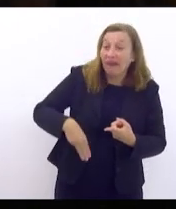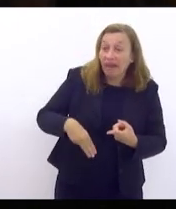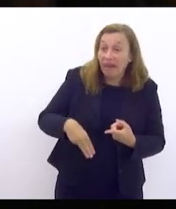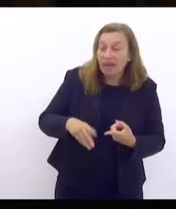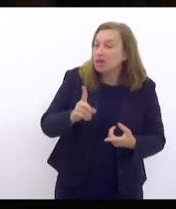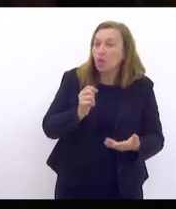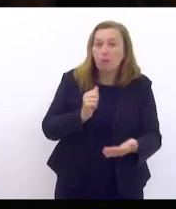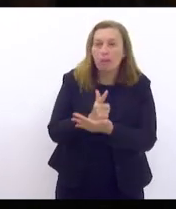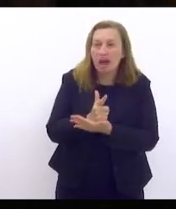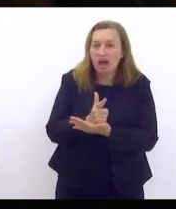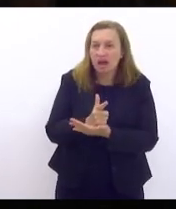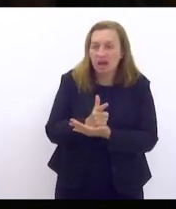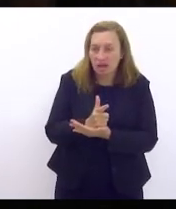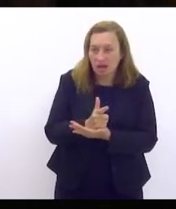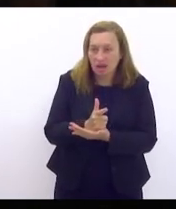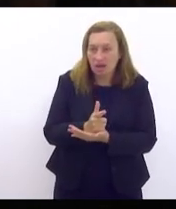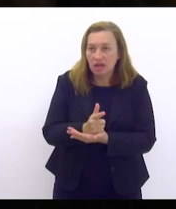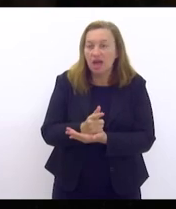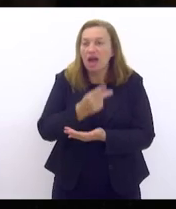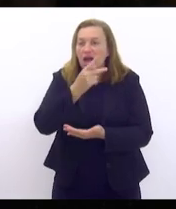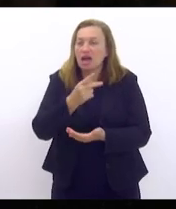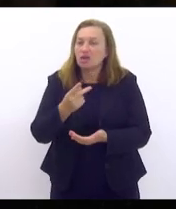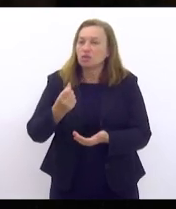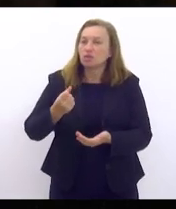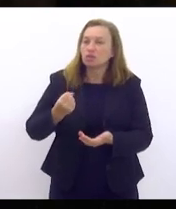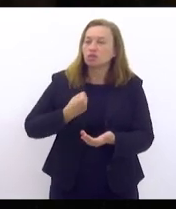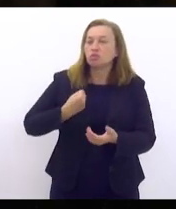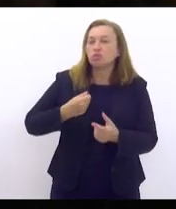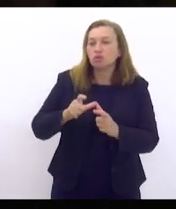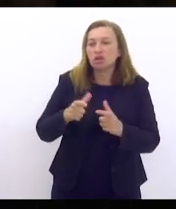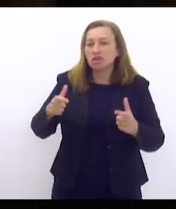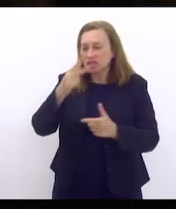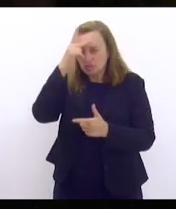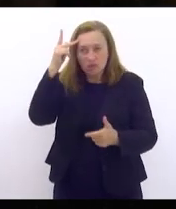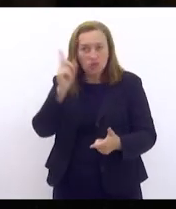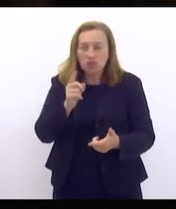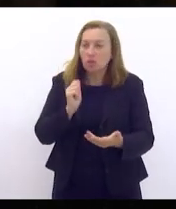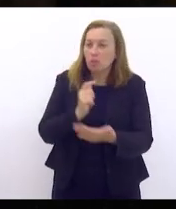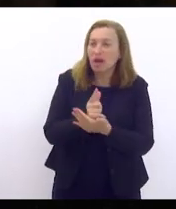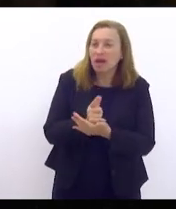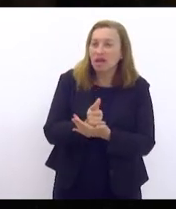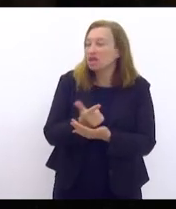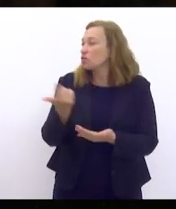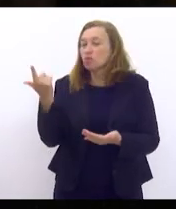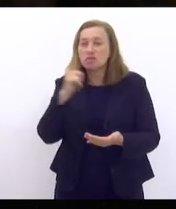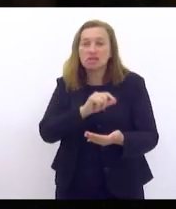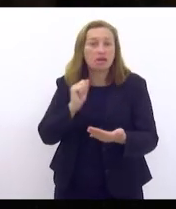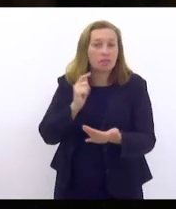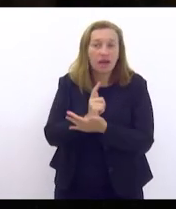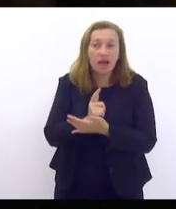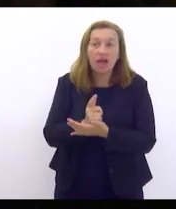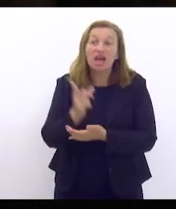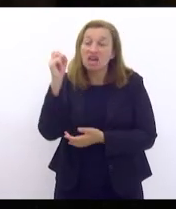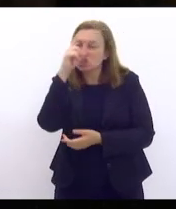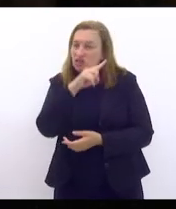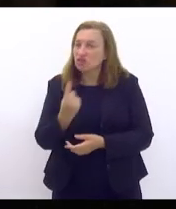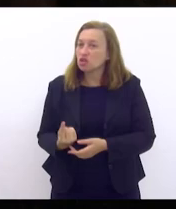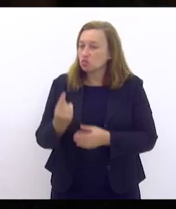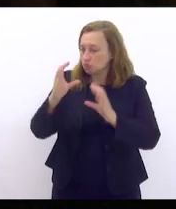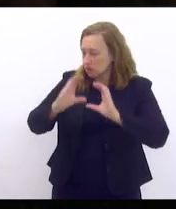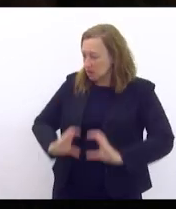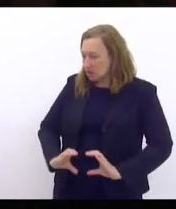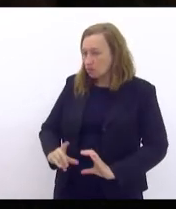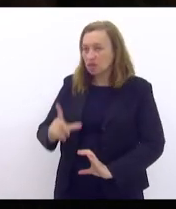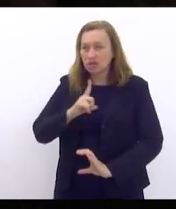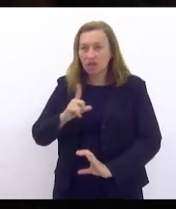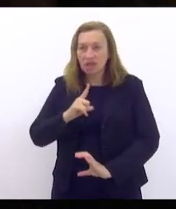A grande maioria dos sinais de Planet são aqueles que não tem renda para pagar é muito difícil um cidadão que tem